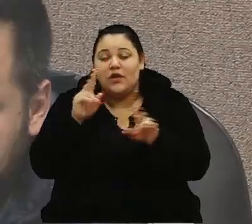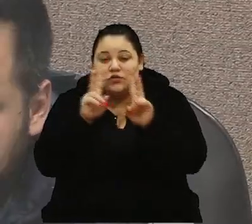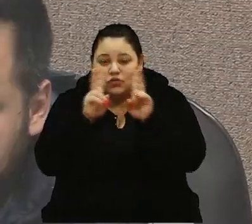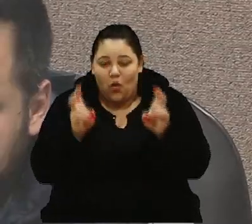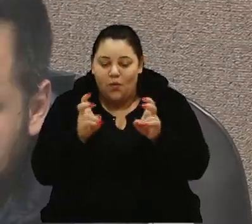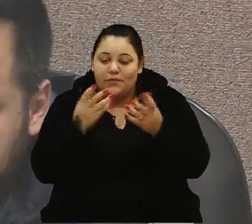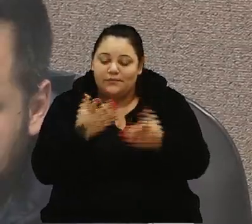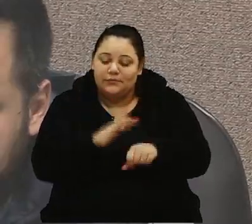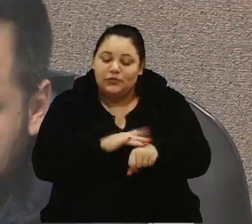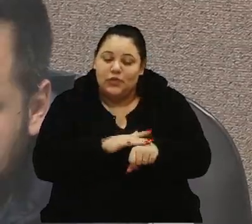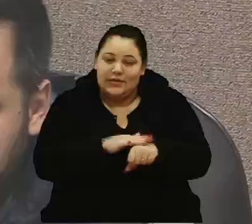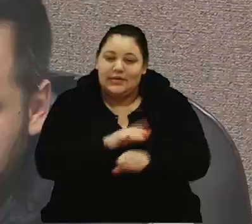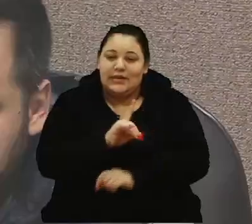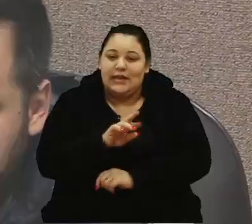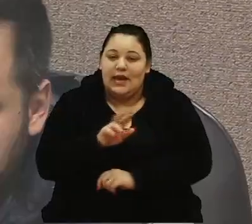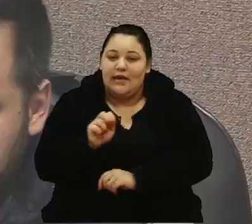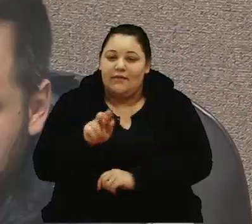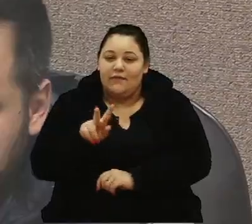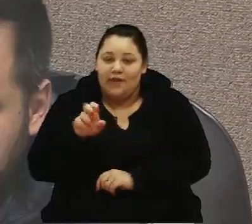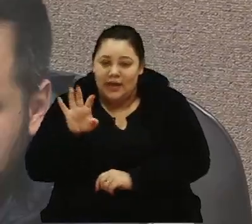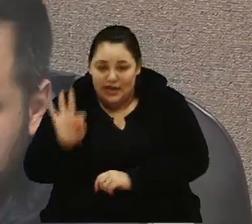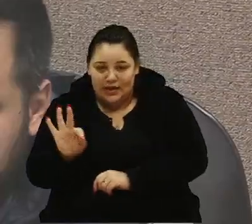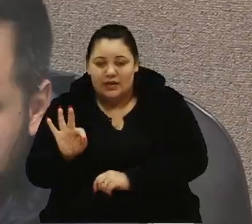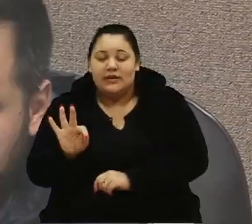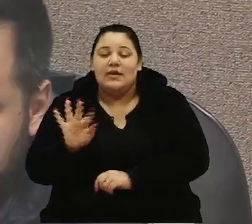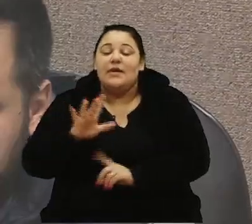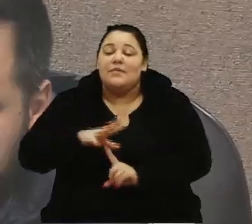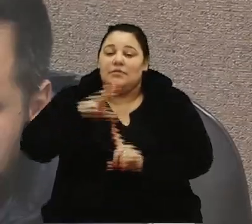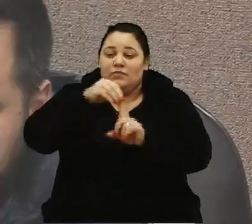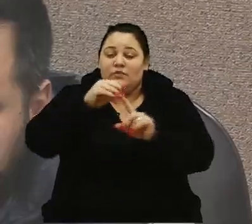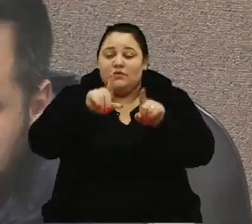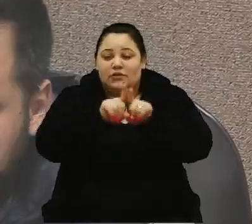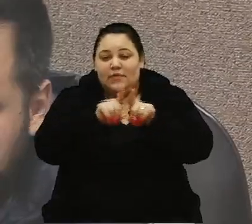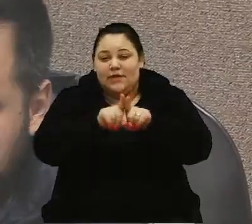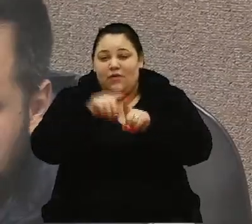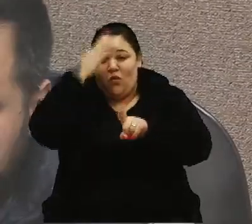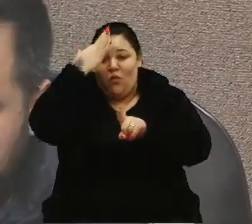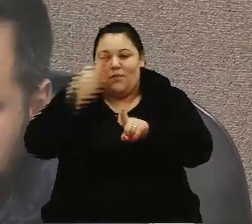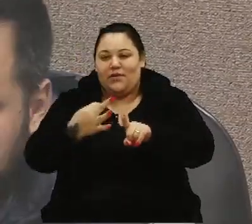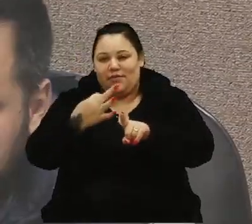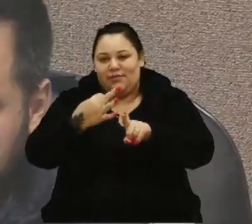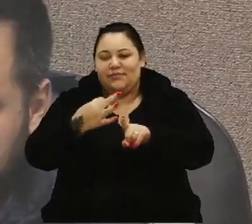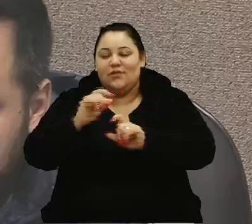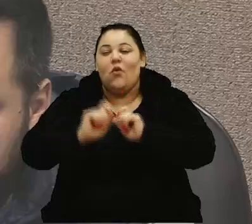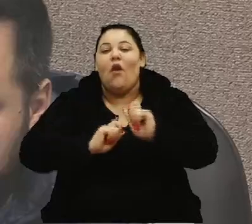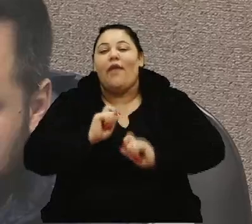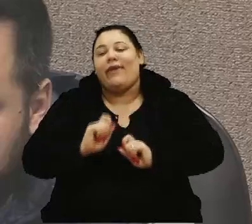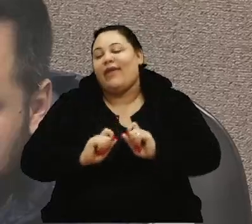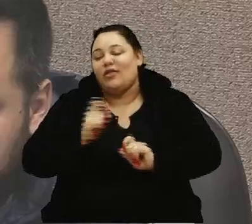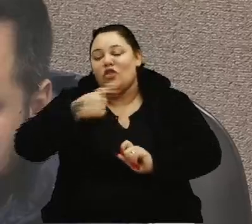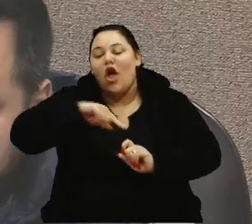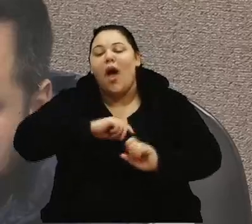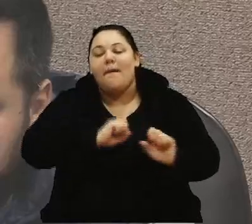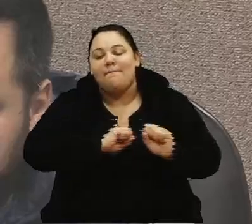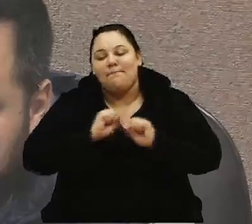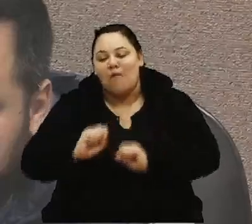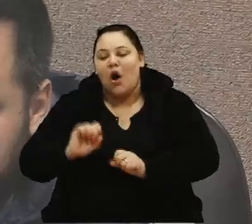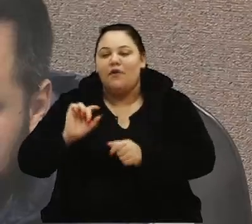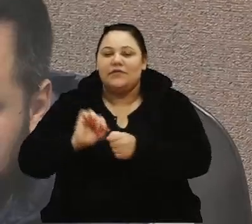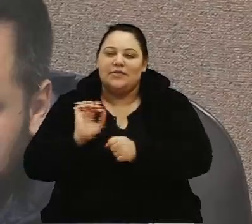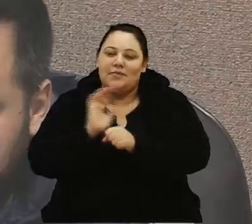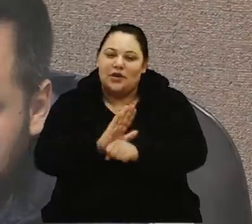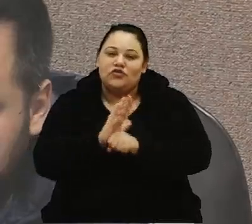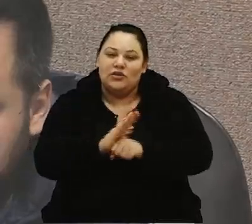da síndrome de Dravet e para, principalmente, o entendimento do que nós podemos fazer para